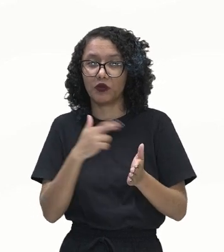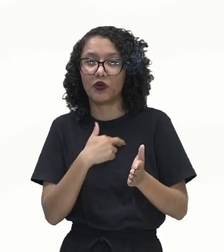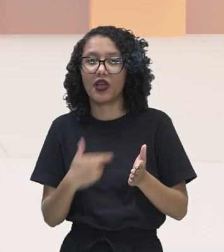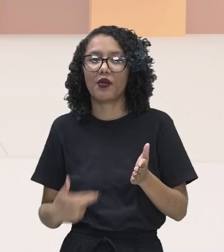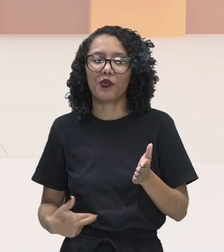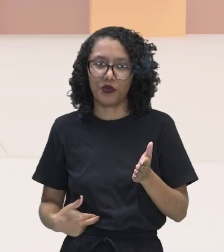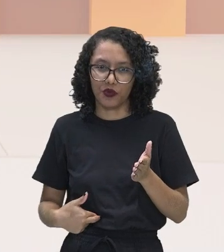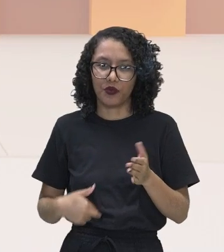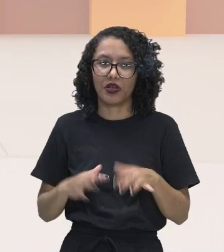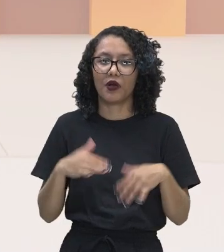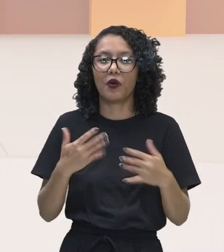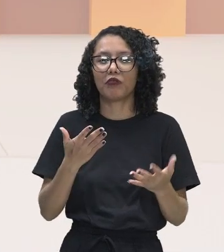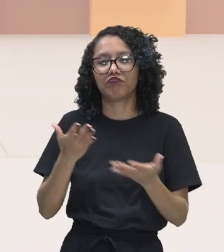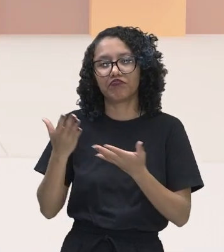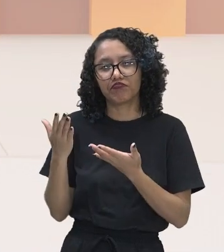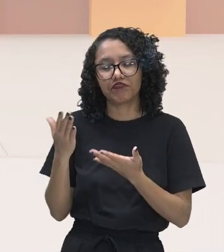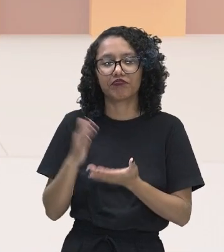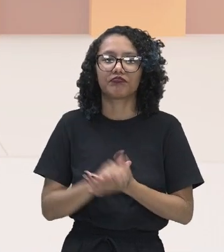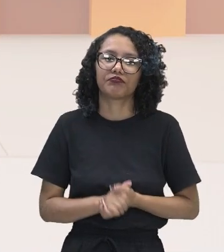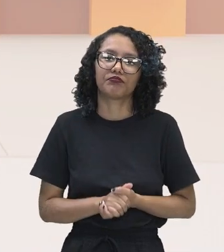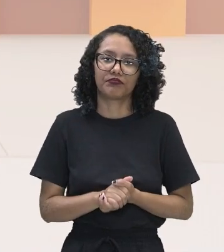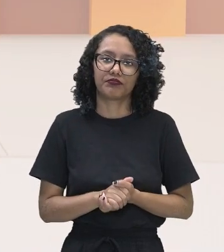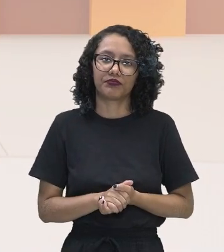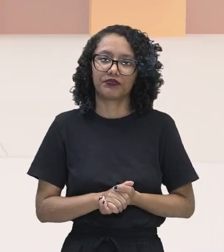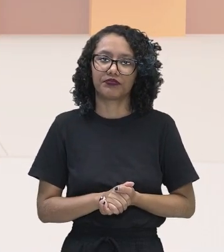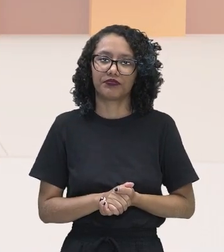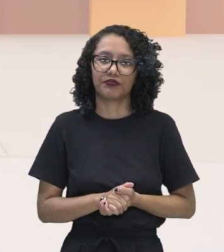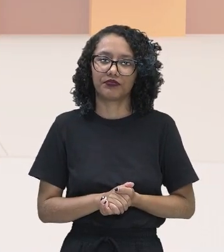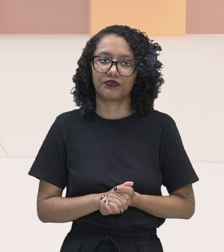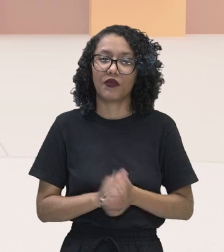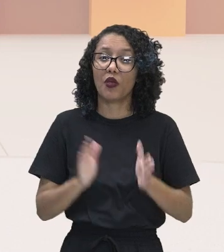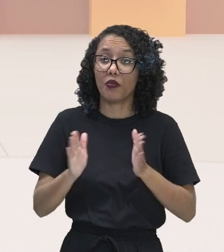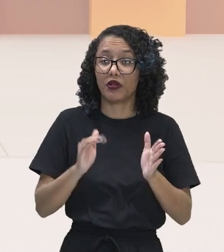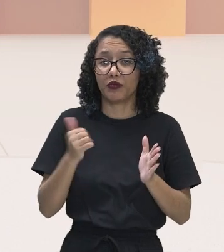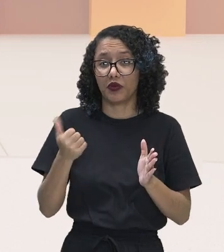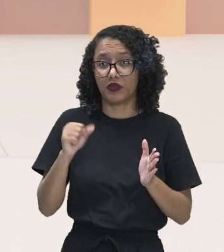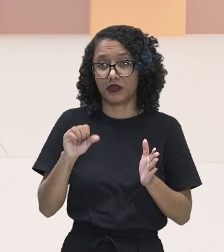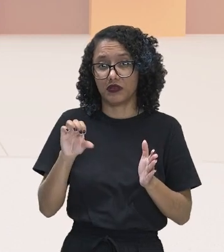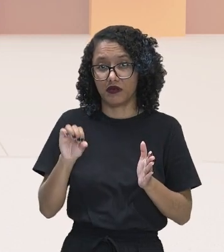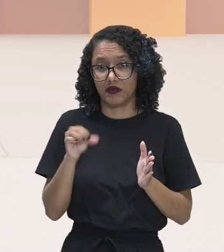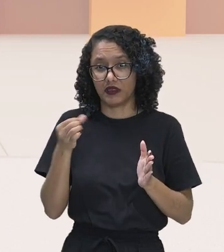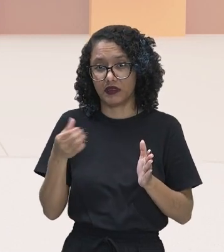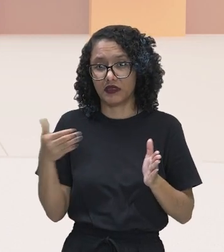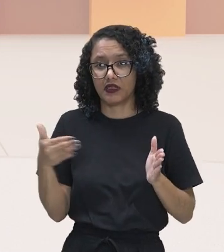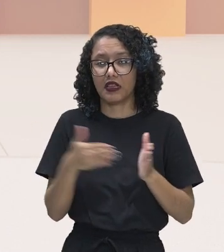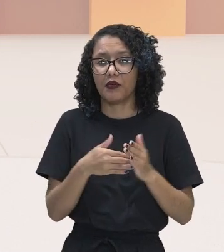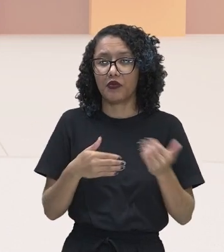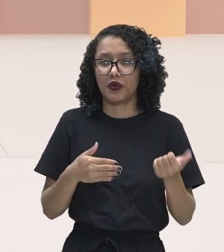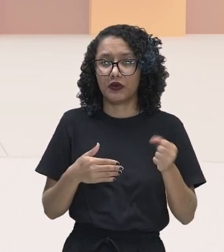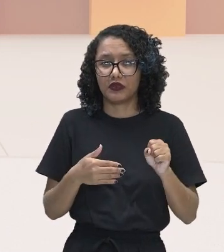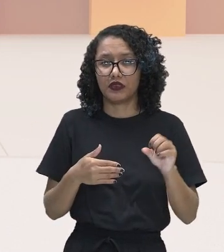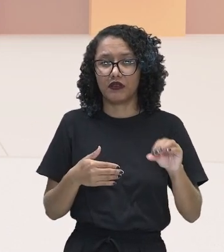dos Canudos. Então, essa revolta, ela ocorreu entre 1896 e